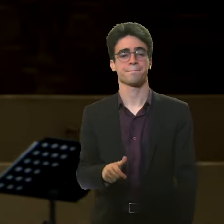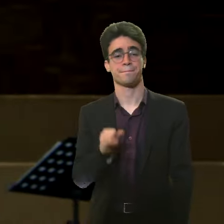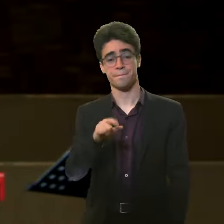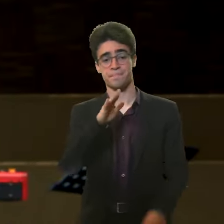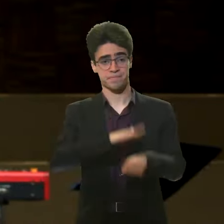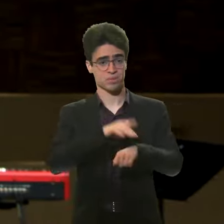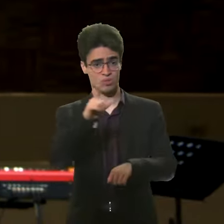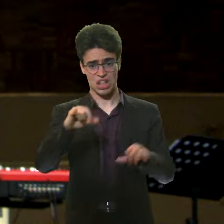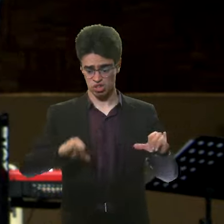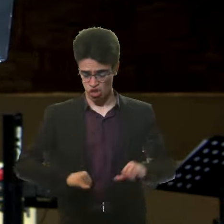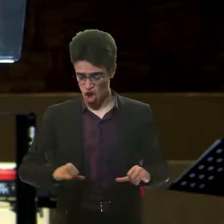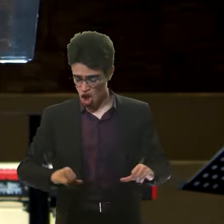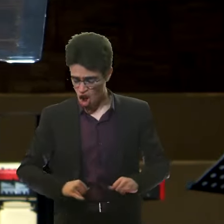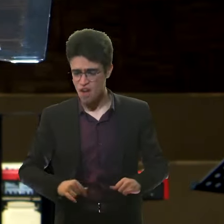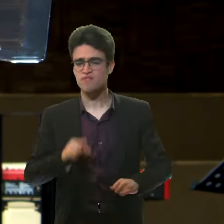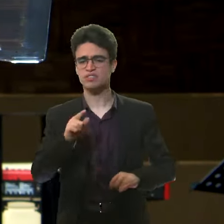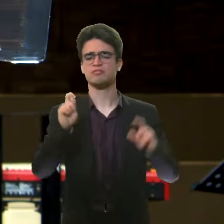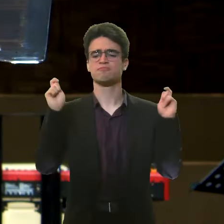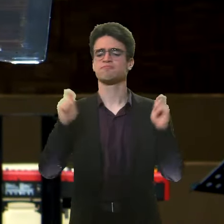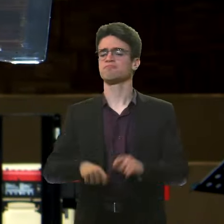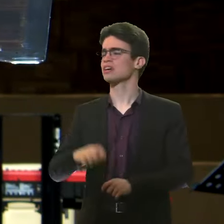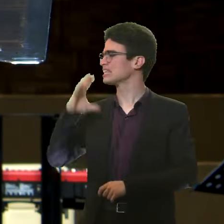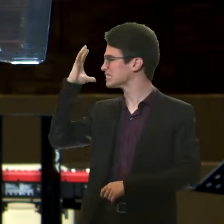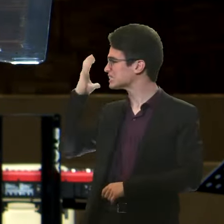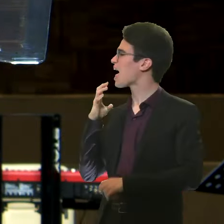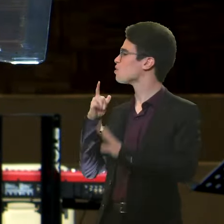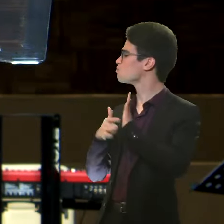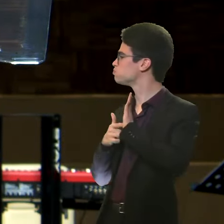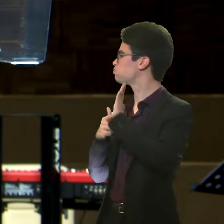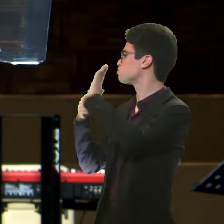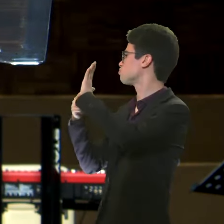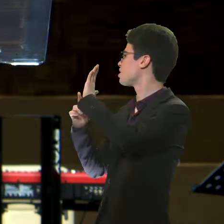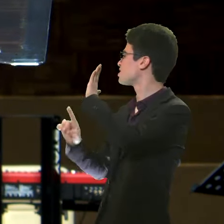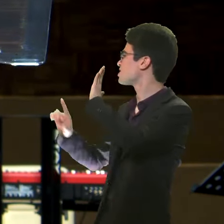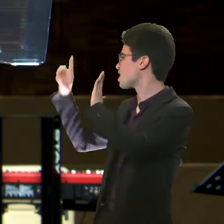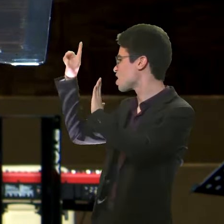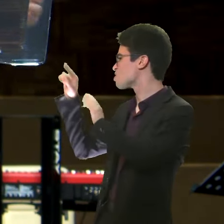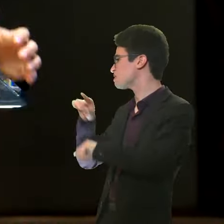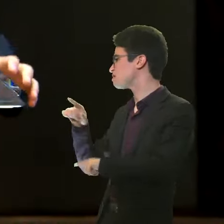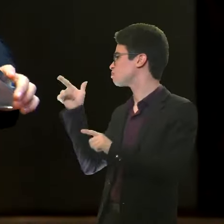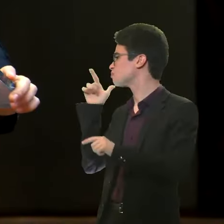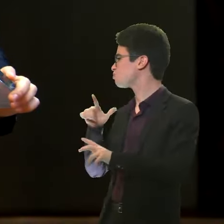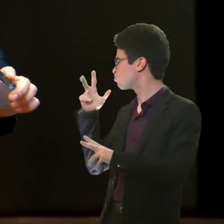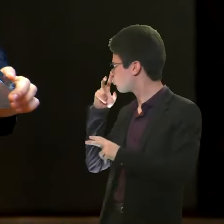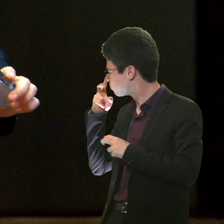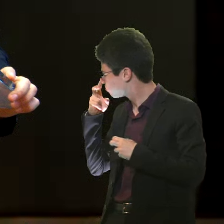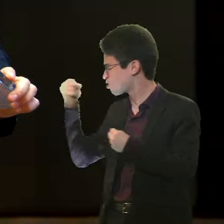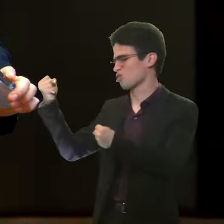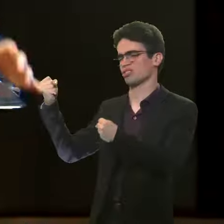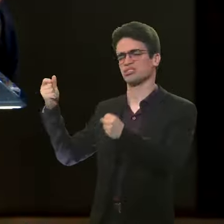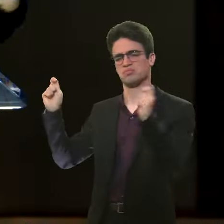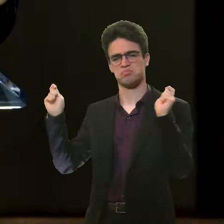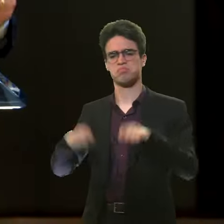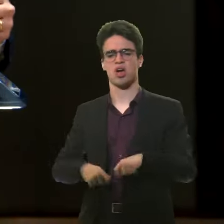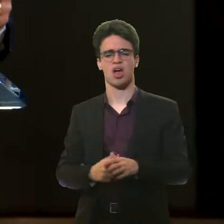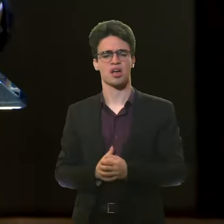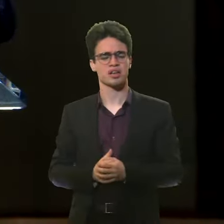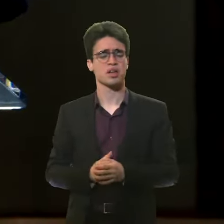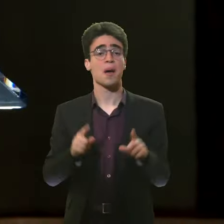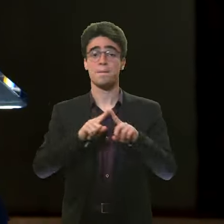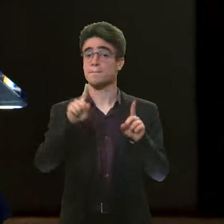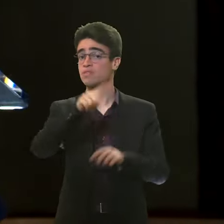sofre, você pode ser sincero diante de Deus e encontrar forças durante o sofrimento. Mas